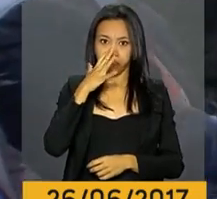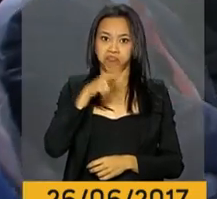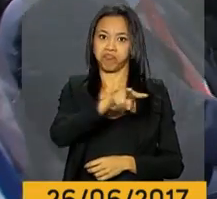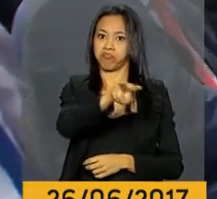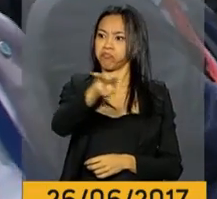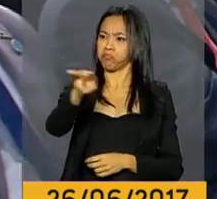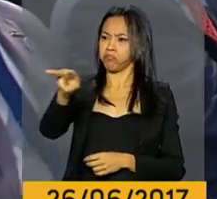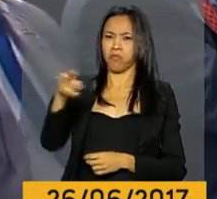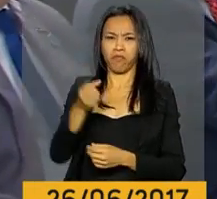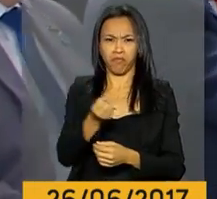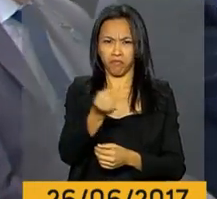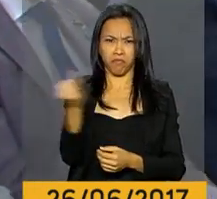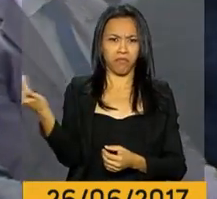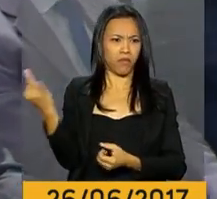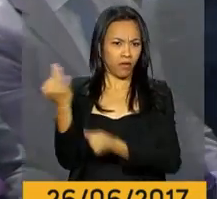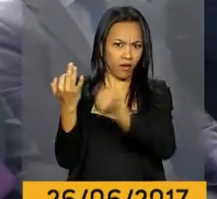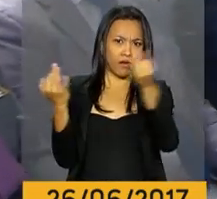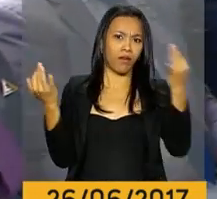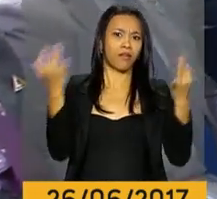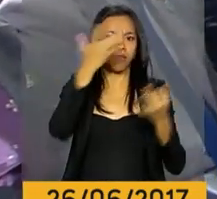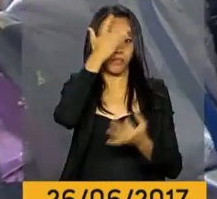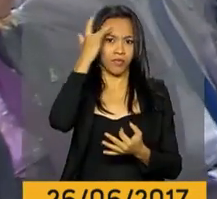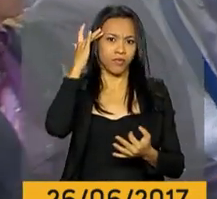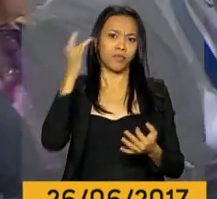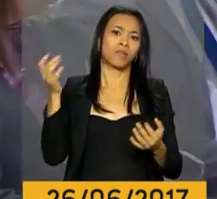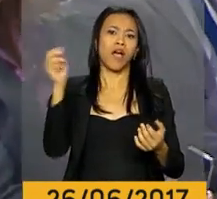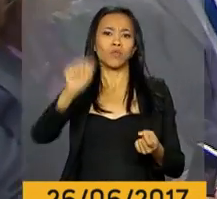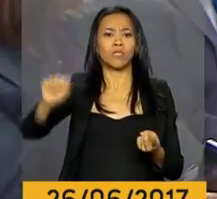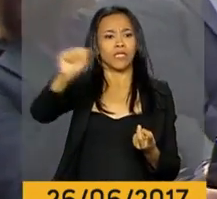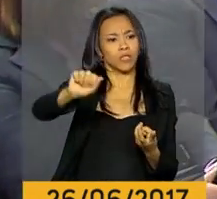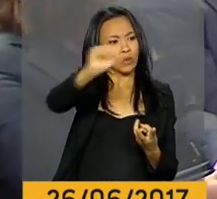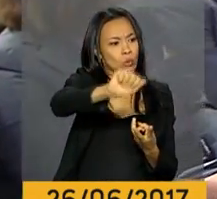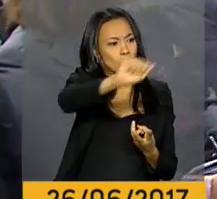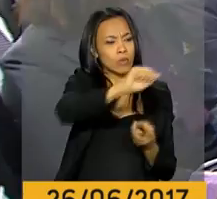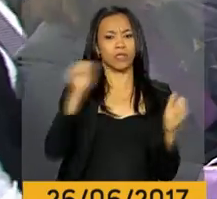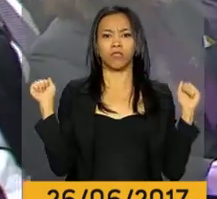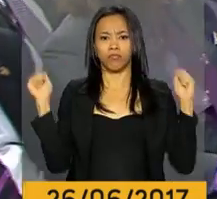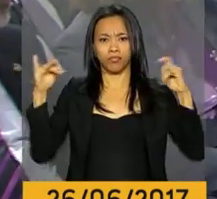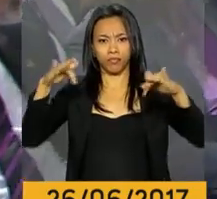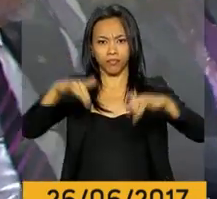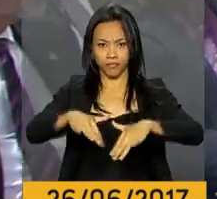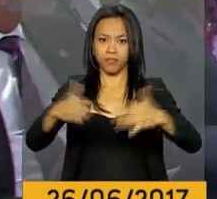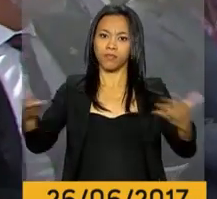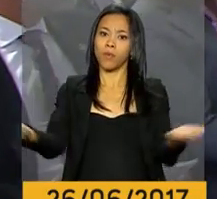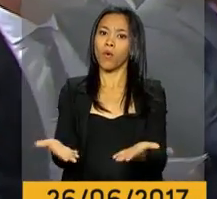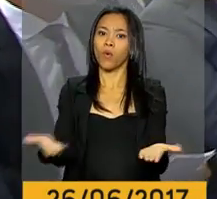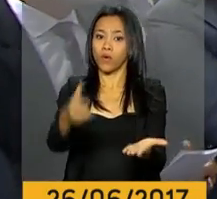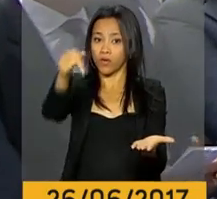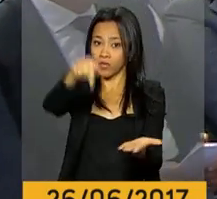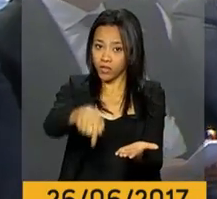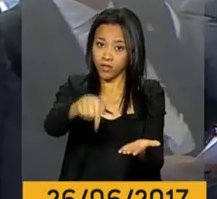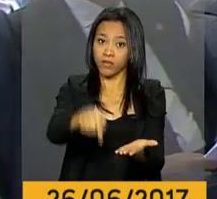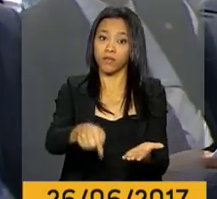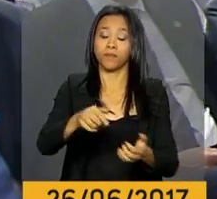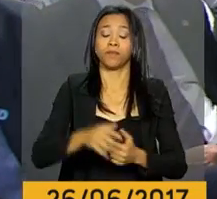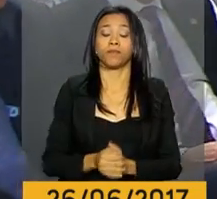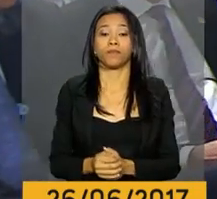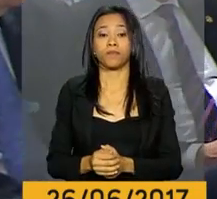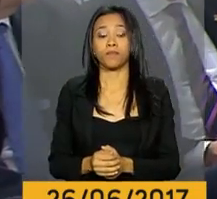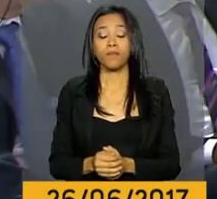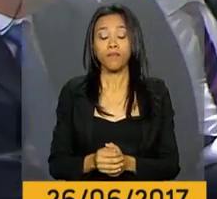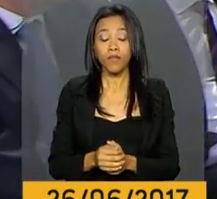com o número Extraordinário de associações que aqui se acham presentes eh e